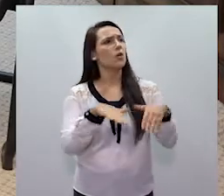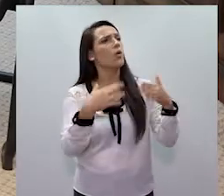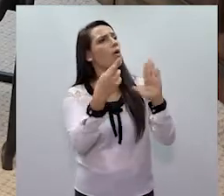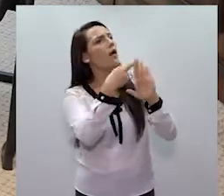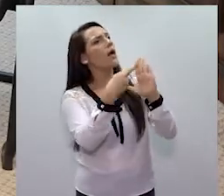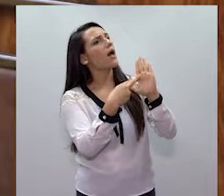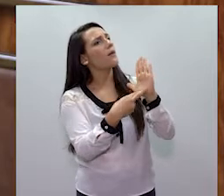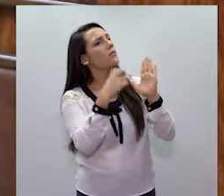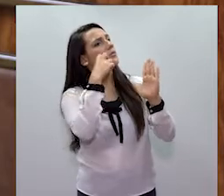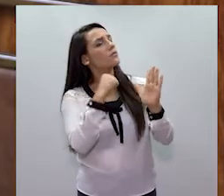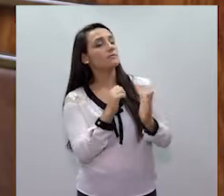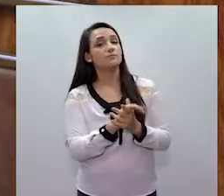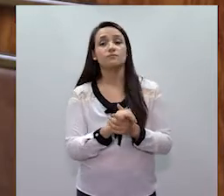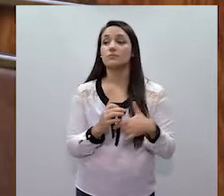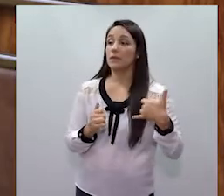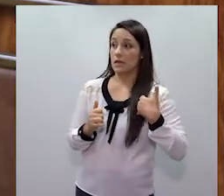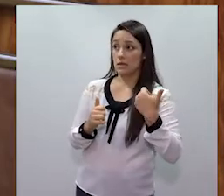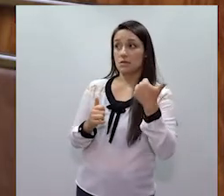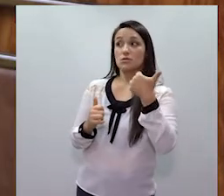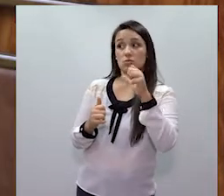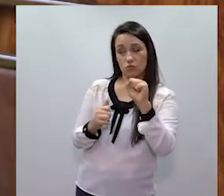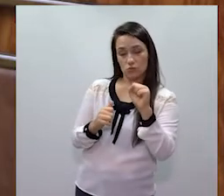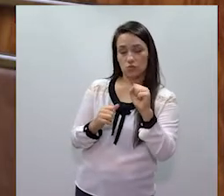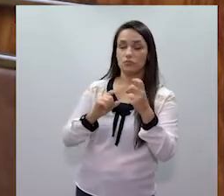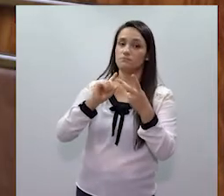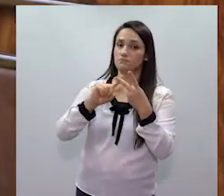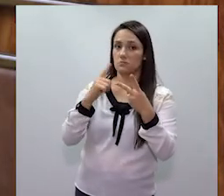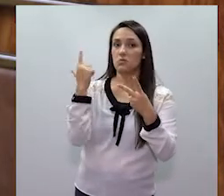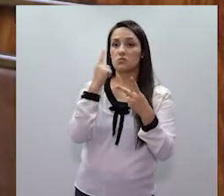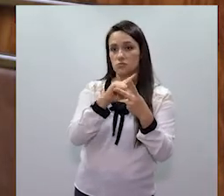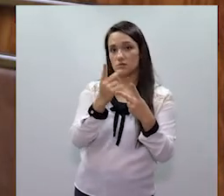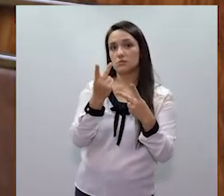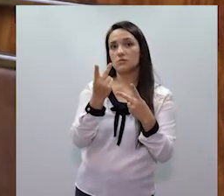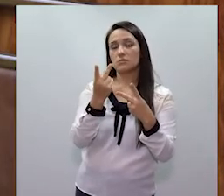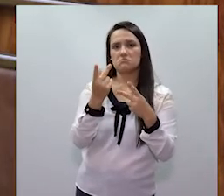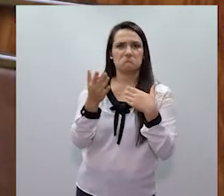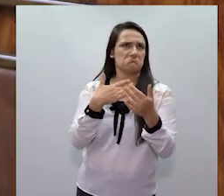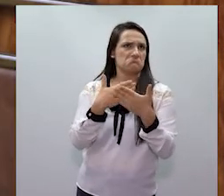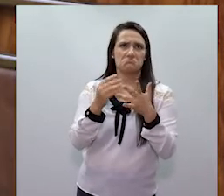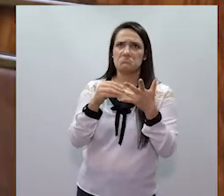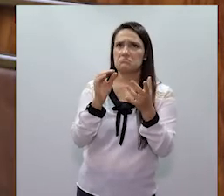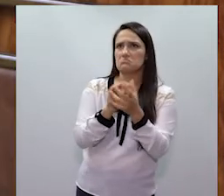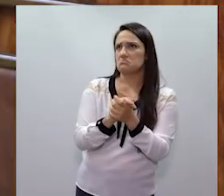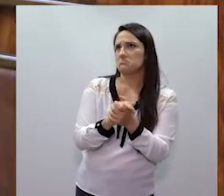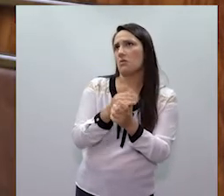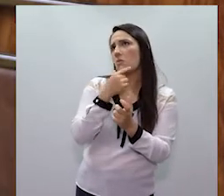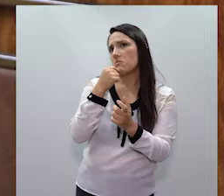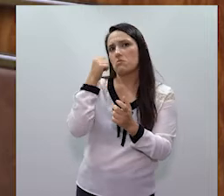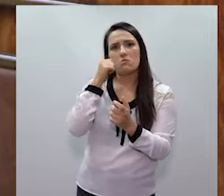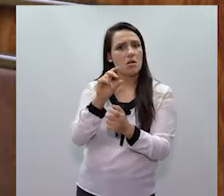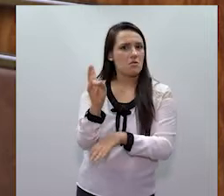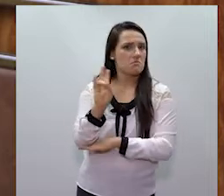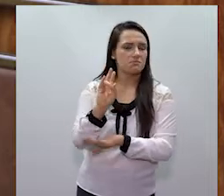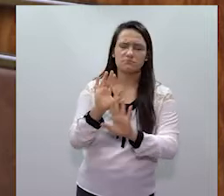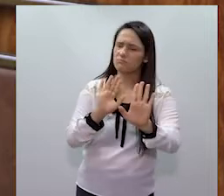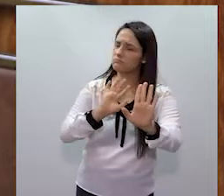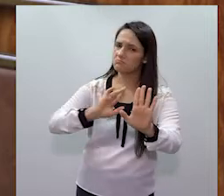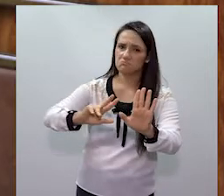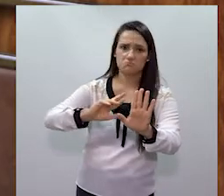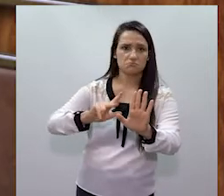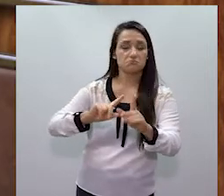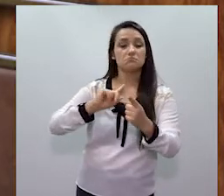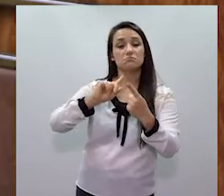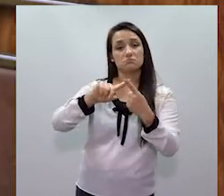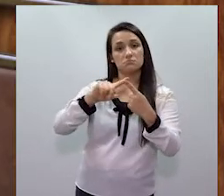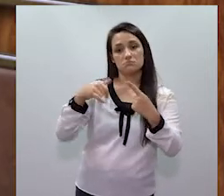Brasil? Basta ter mais de 18 anos de idade, independentemente do estado civil, da orientação sexual,